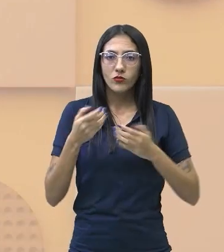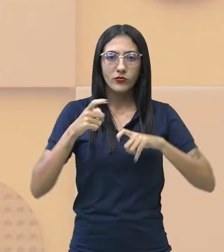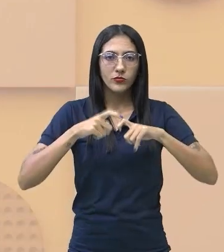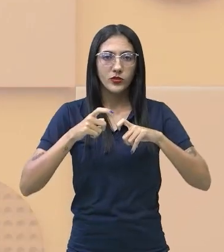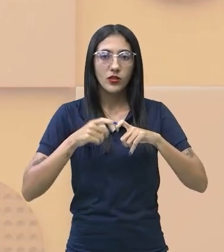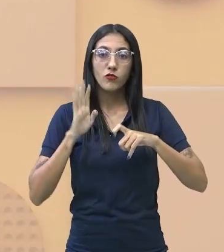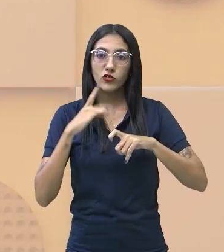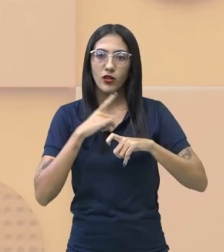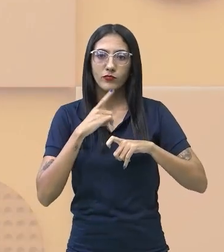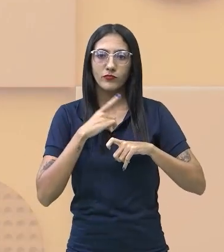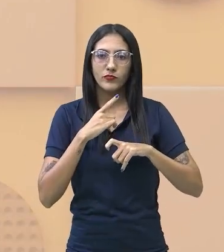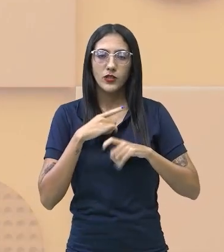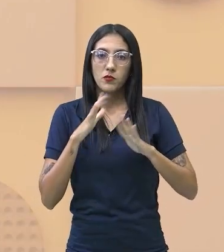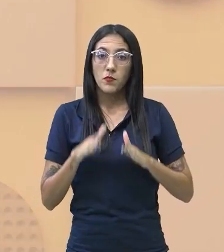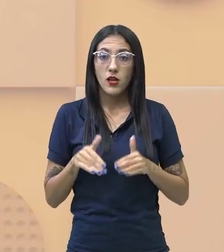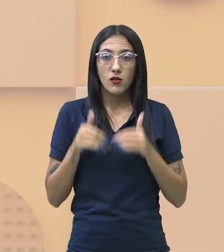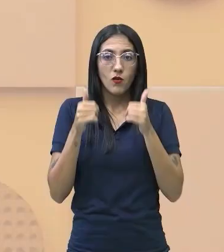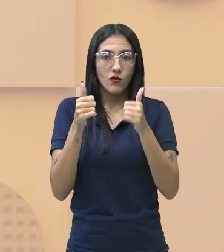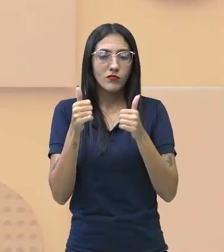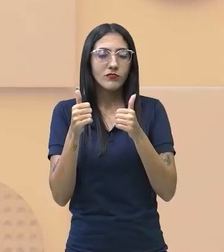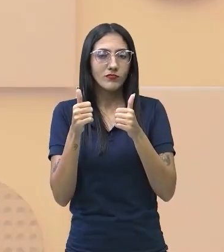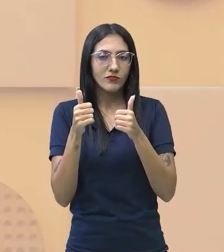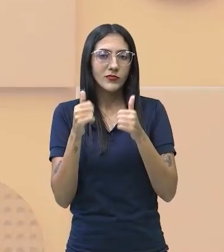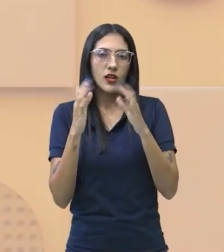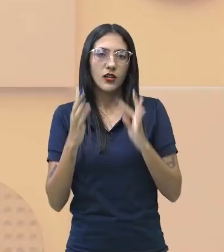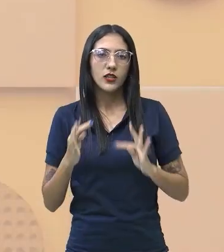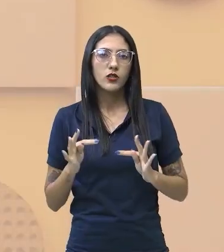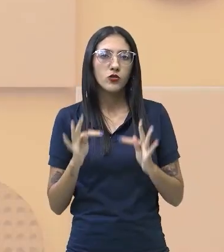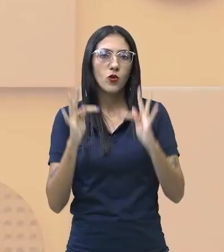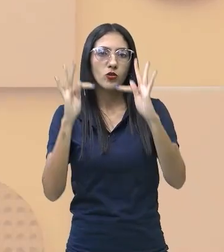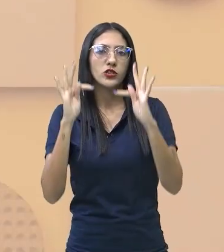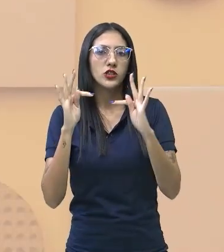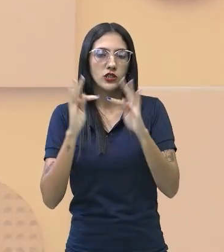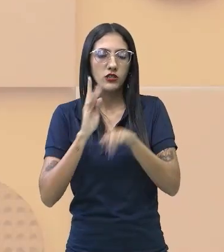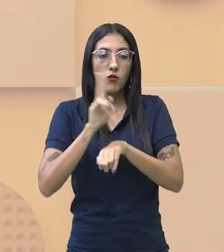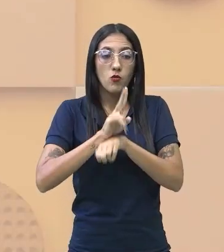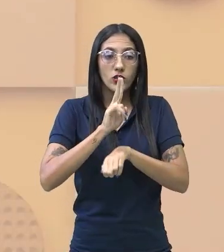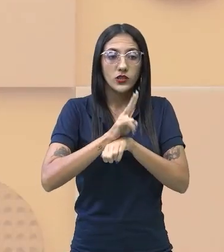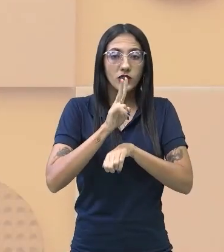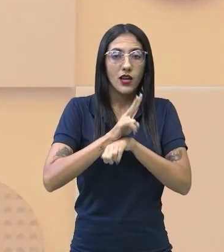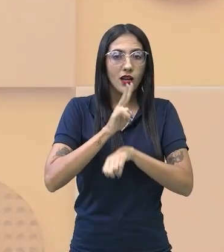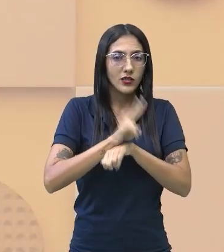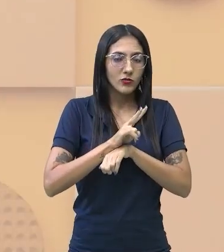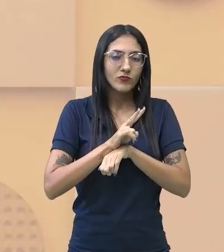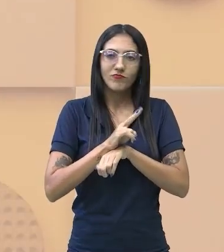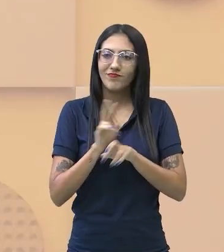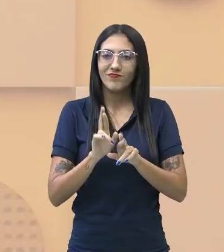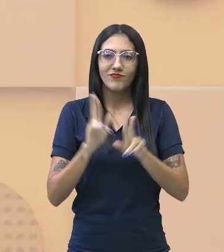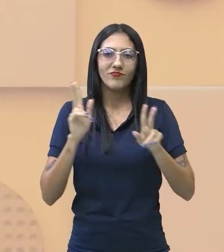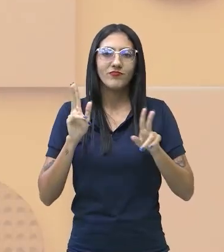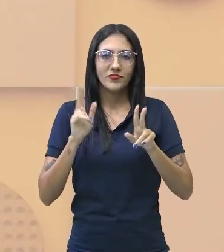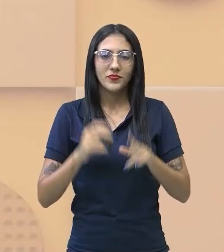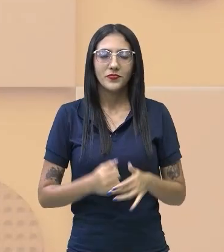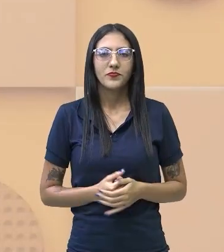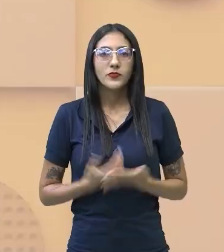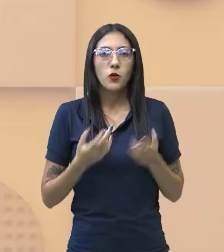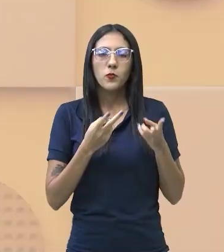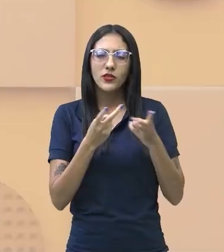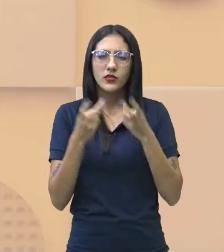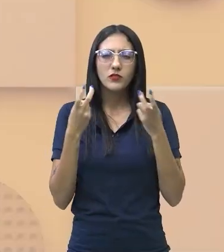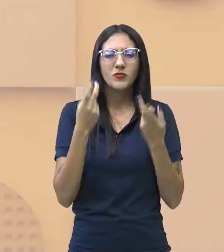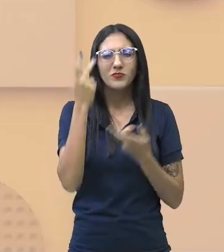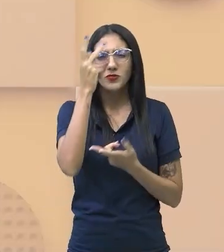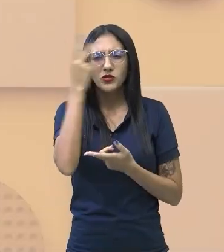muito mais essa cara de cura do que, teoricamente, levar alguém só mesmo para falecer. Então, percebam, a pessoa chega lá